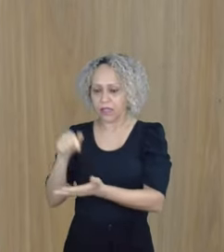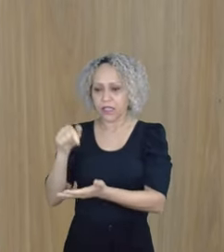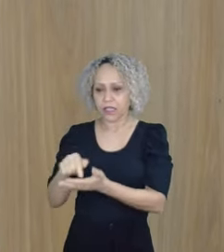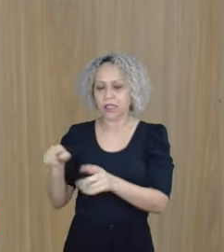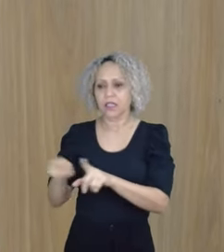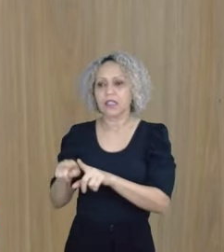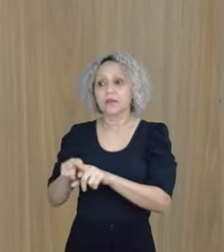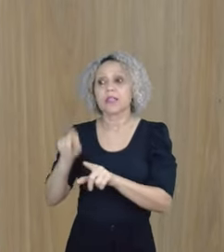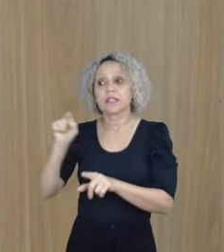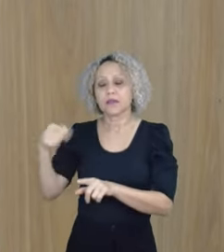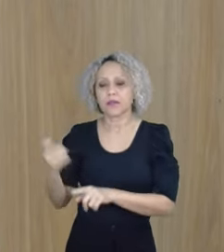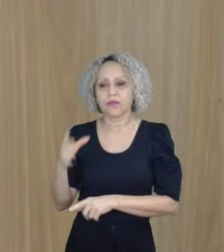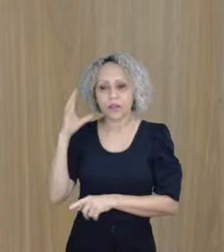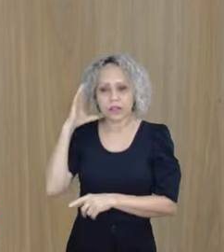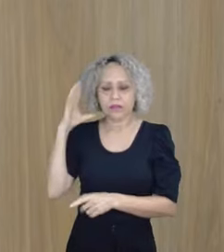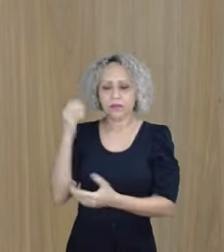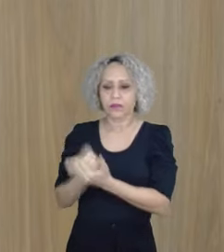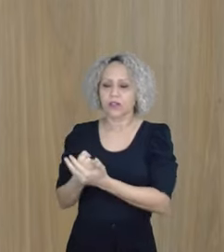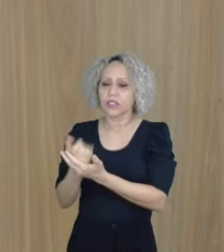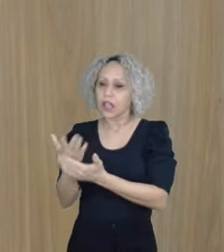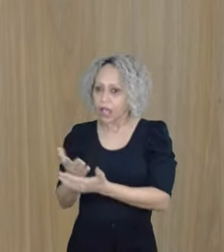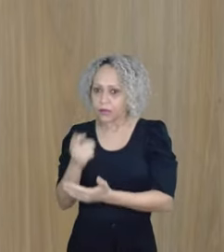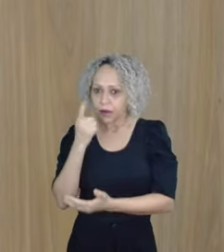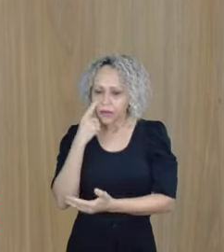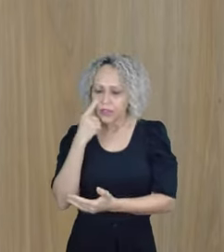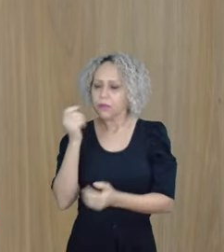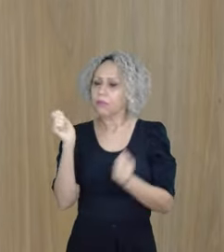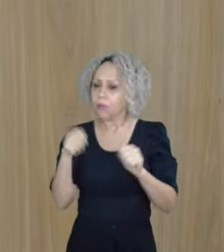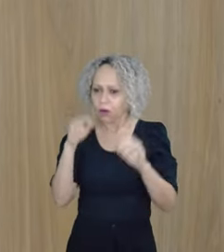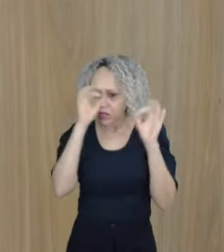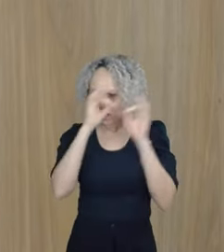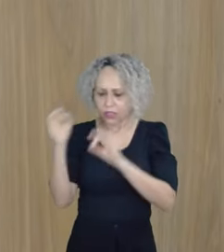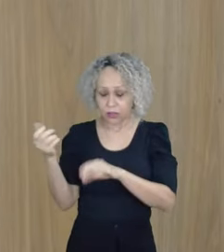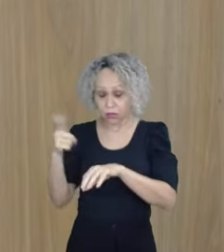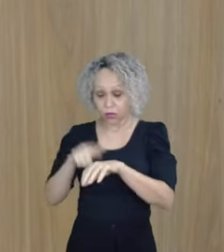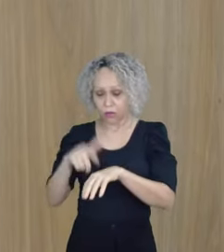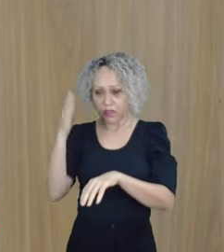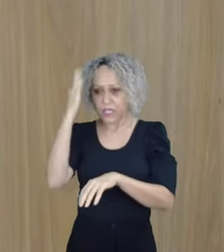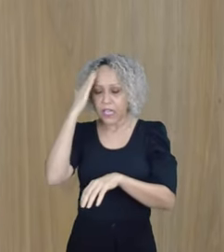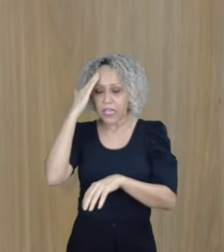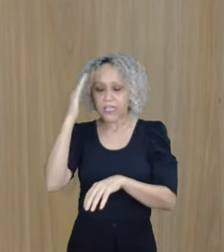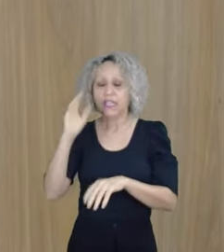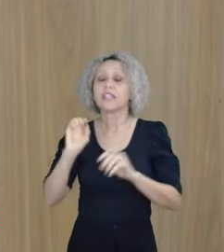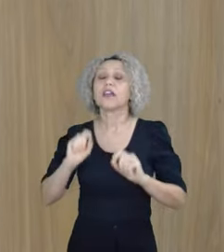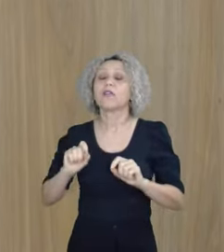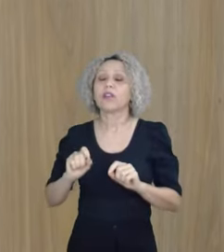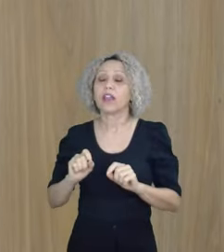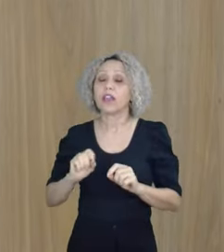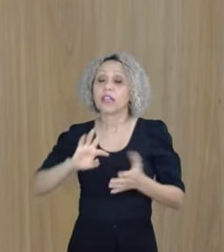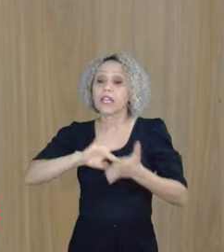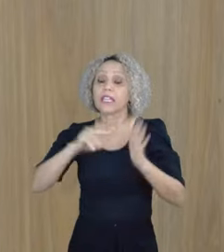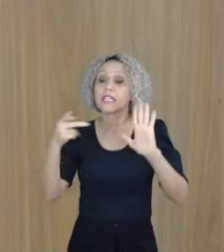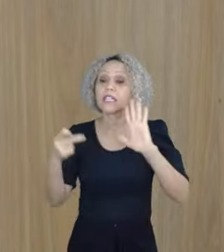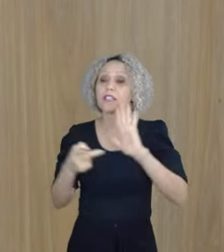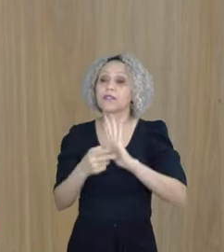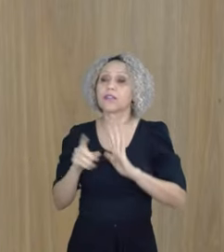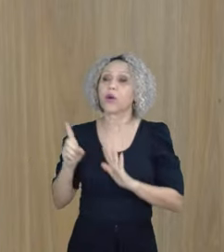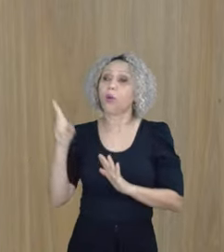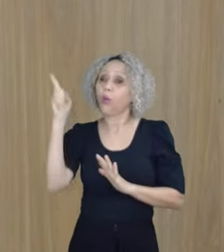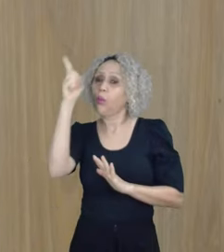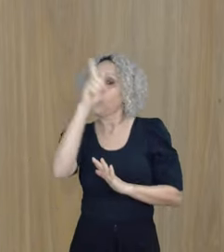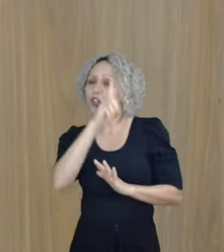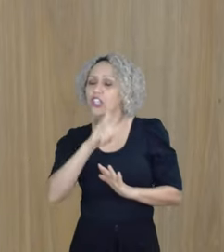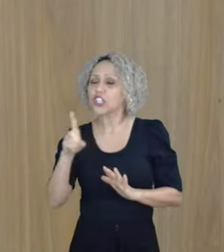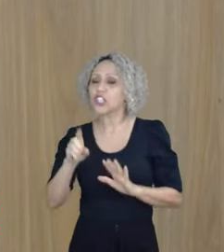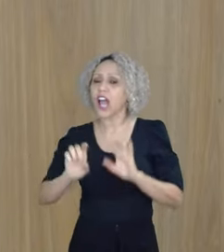ainda hoje para você entender melhor esse processo aí que sucedeu, né, o dia D de mobilização das candidaturas nos